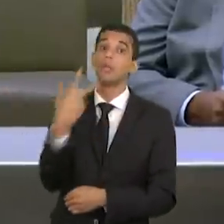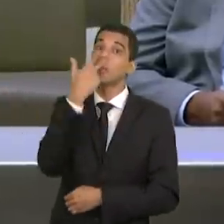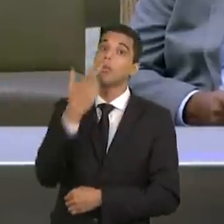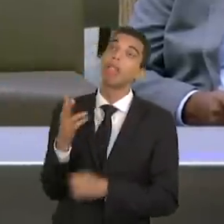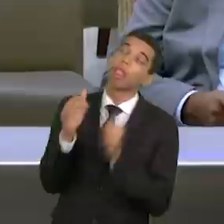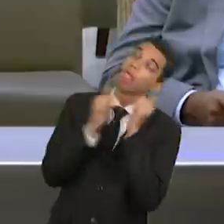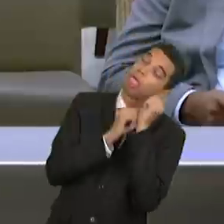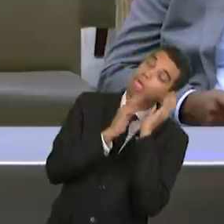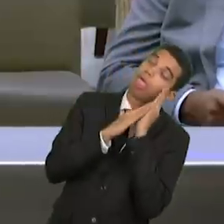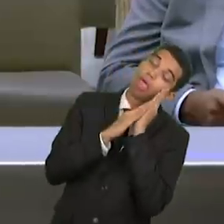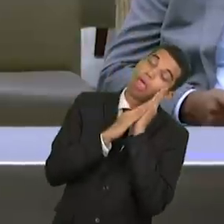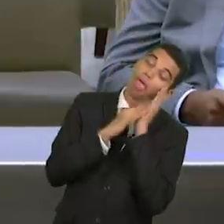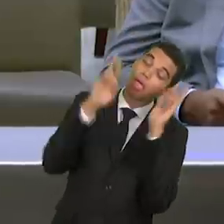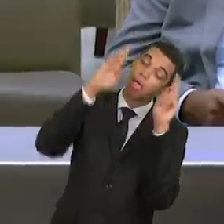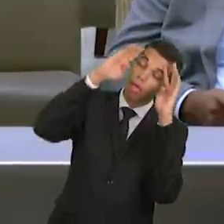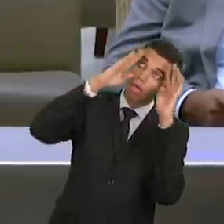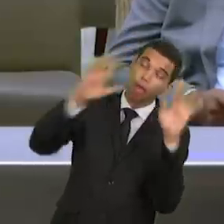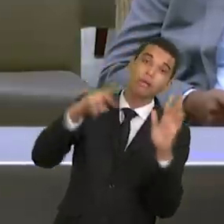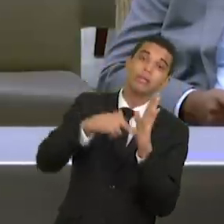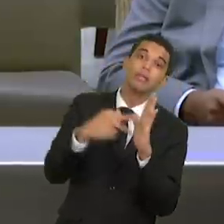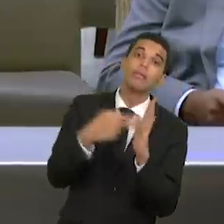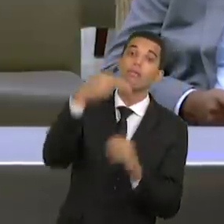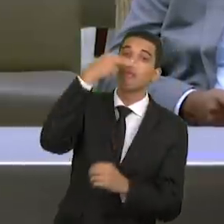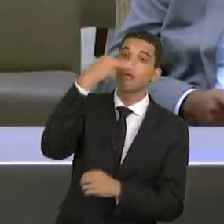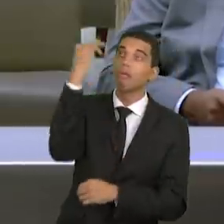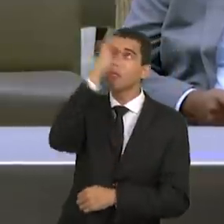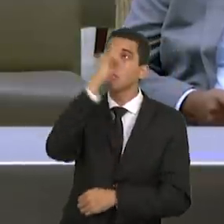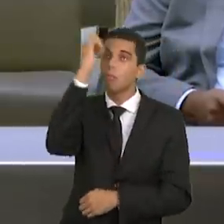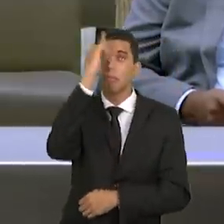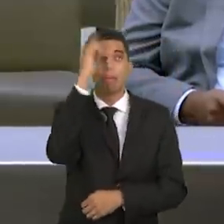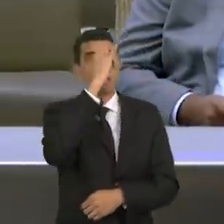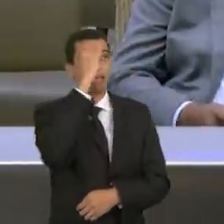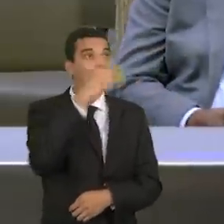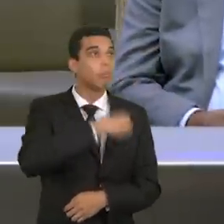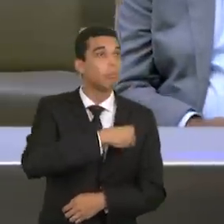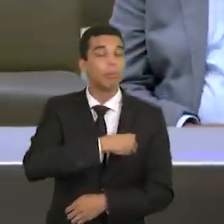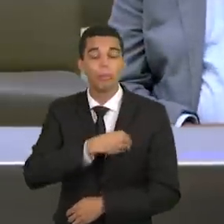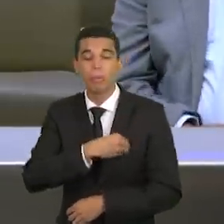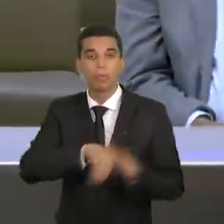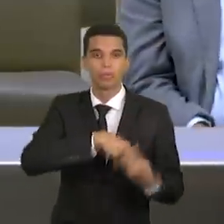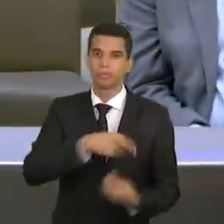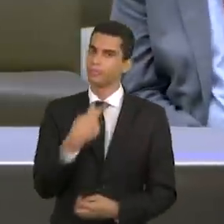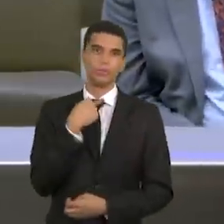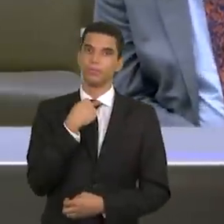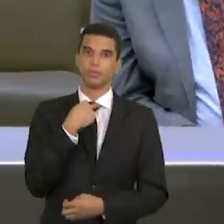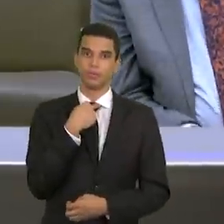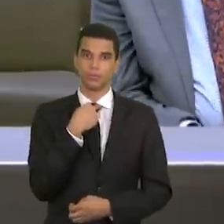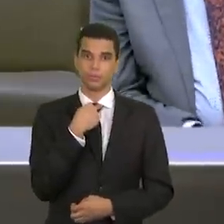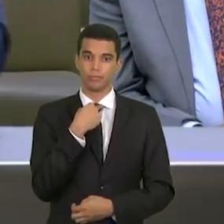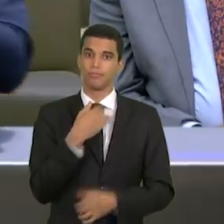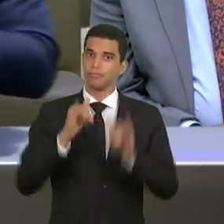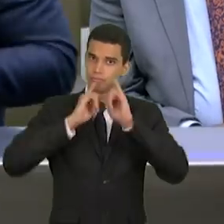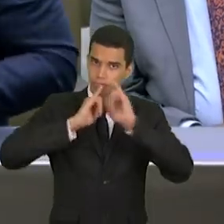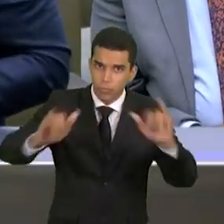37. E as coisas que vos digo, digo-as a todos. Vigiai.